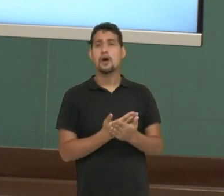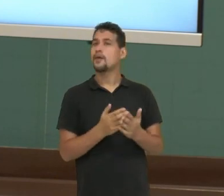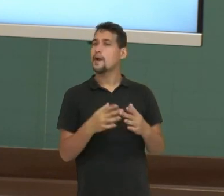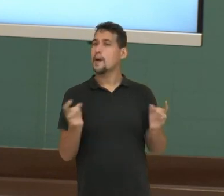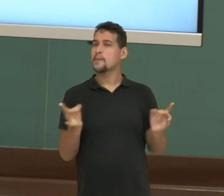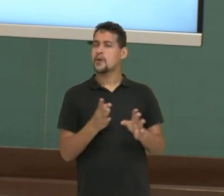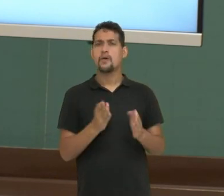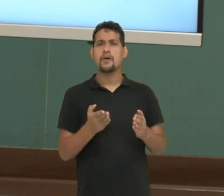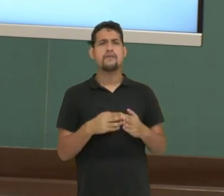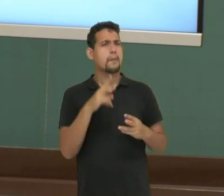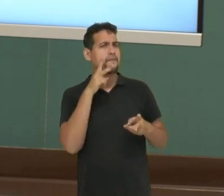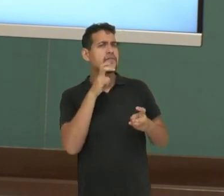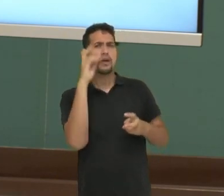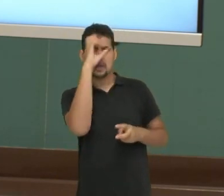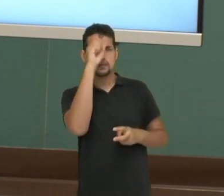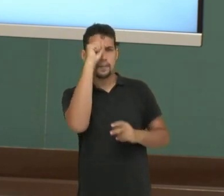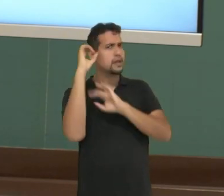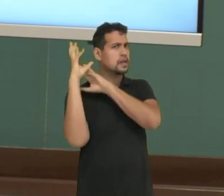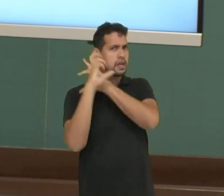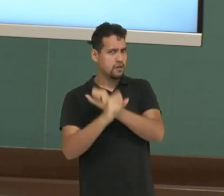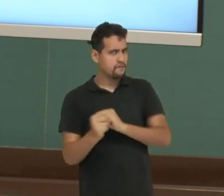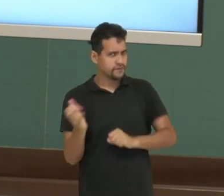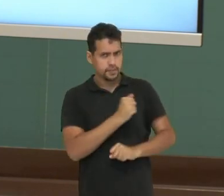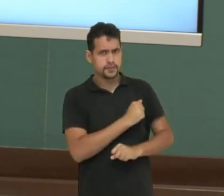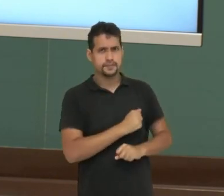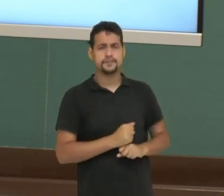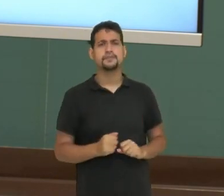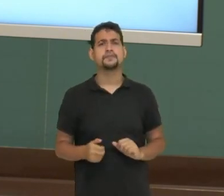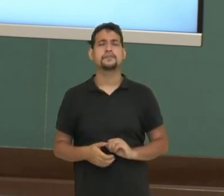terminou. Vamos ver o que nós aprendemos hoje?